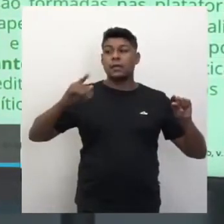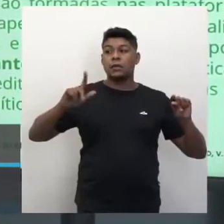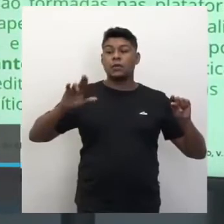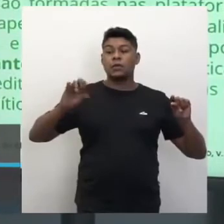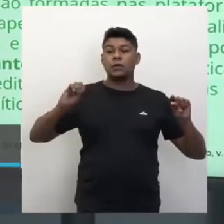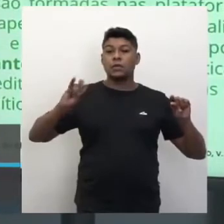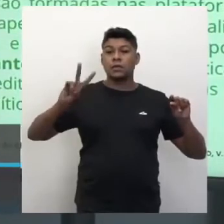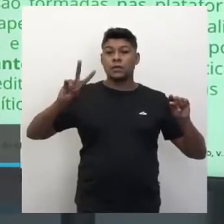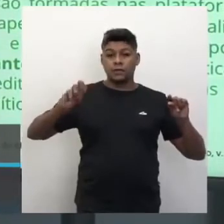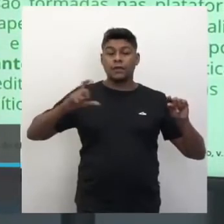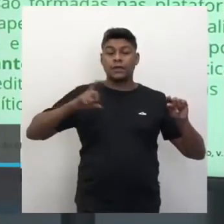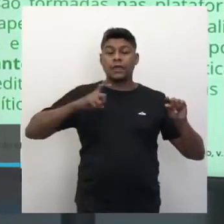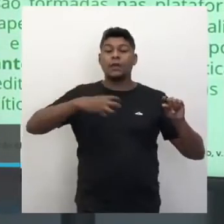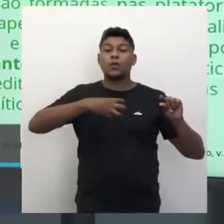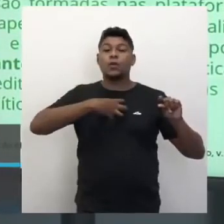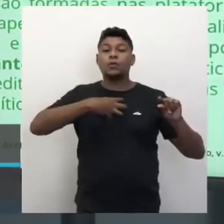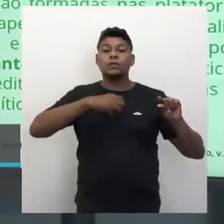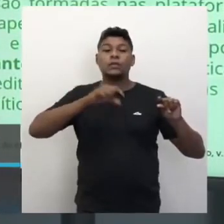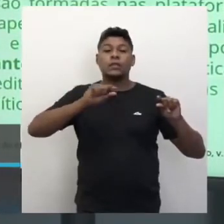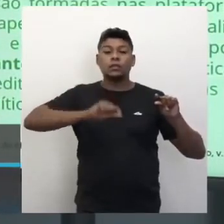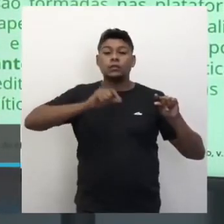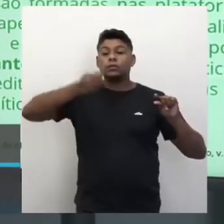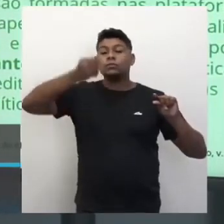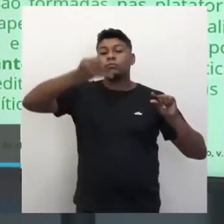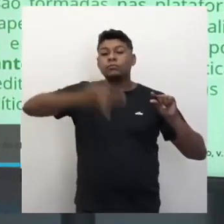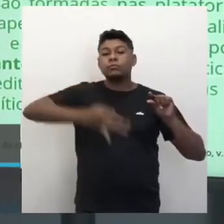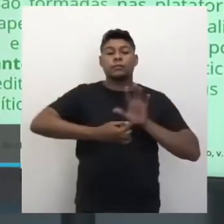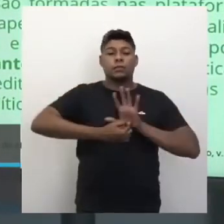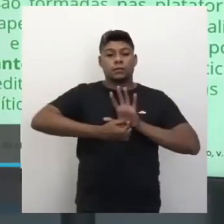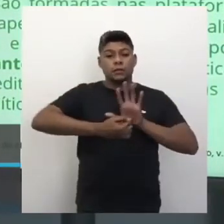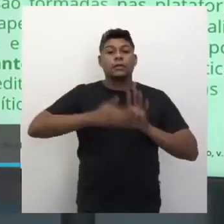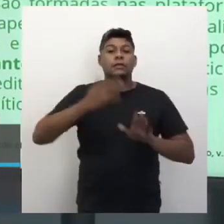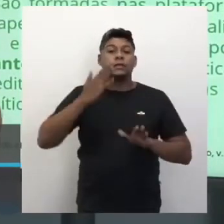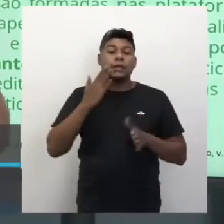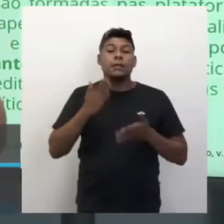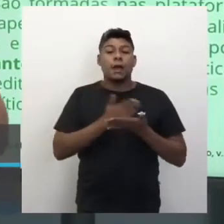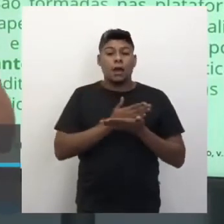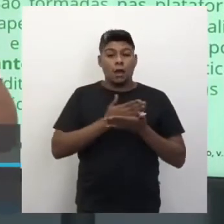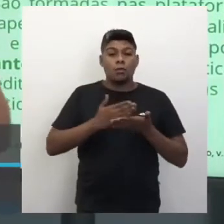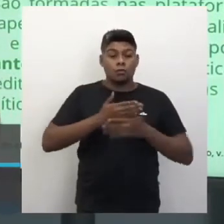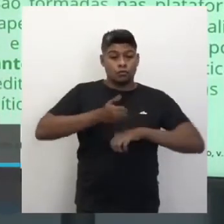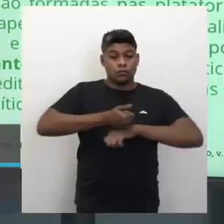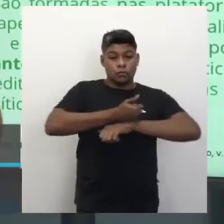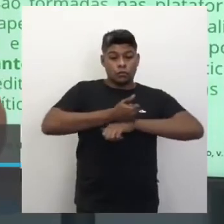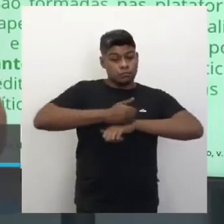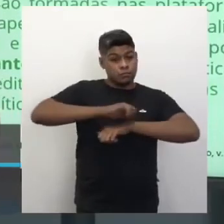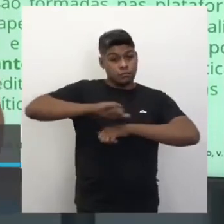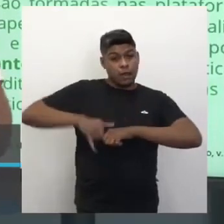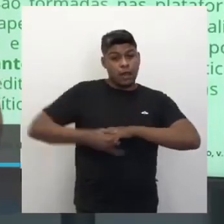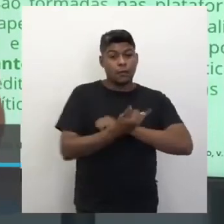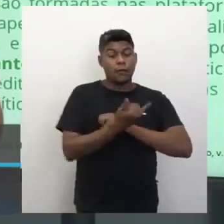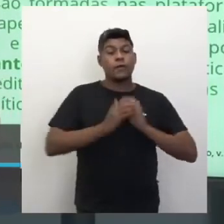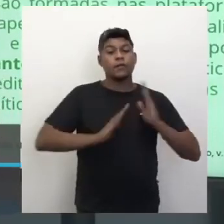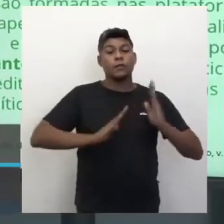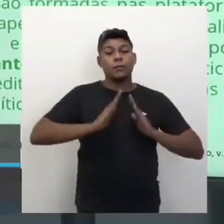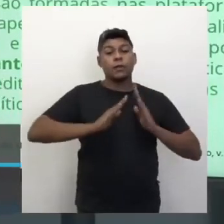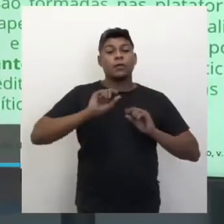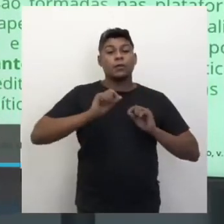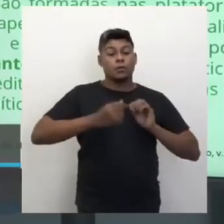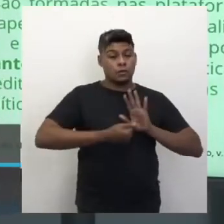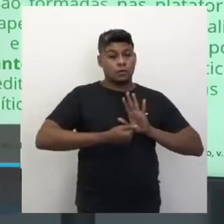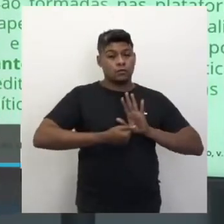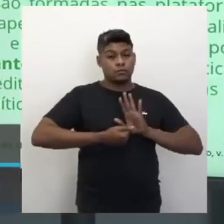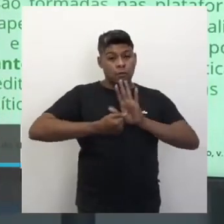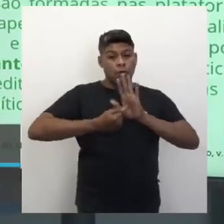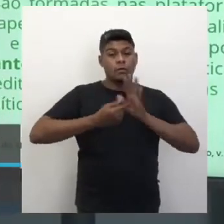ainda, desse contexto, alimentar e expor. Ele diz assim, que alguns jornalistas aproveitam esse momento para expor a sua